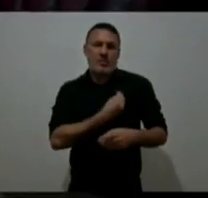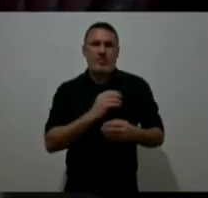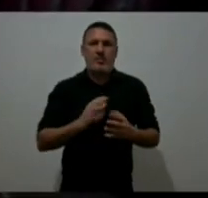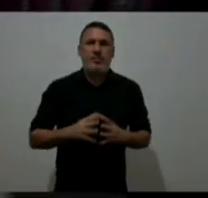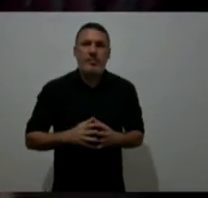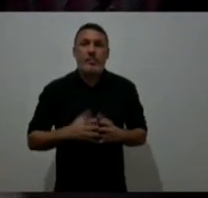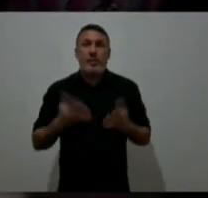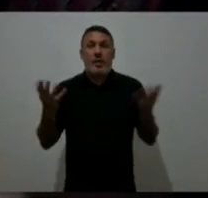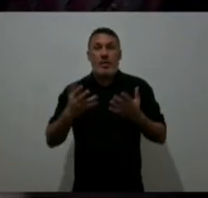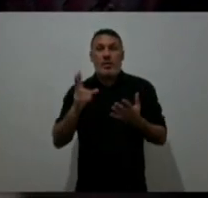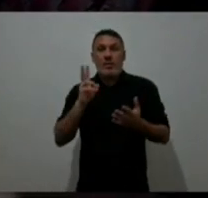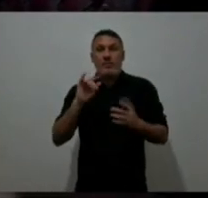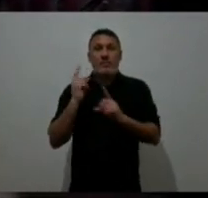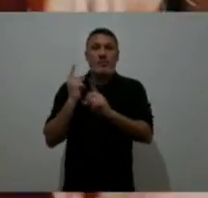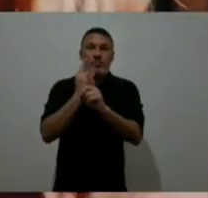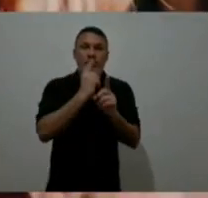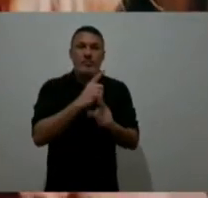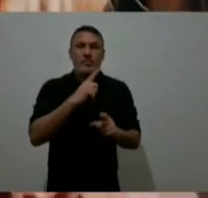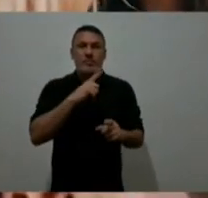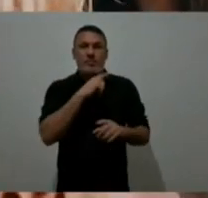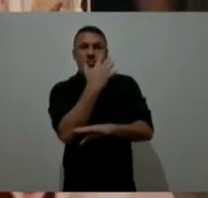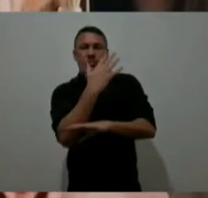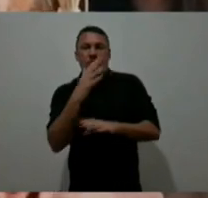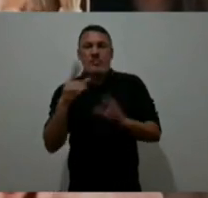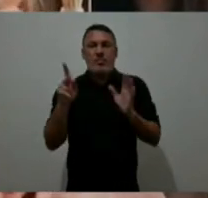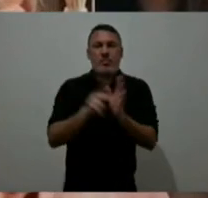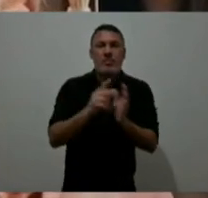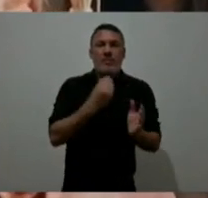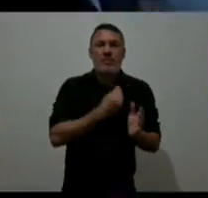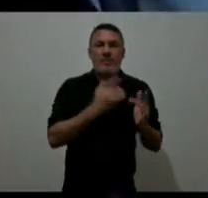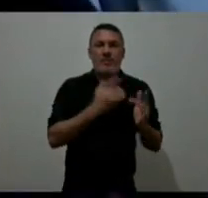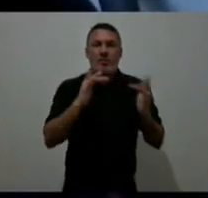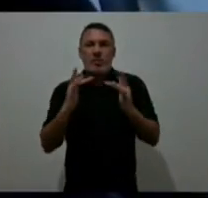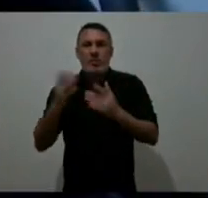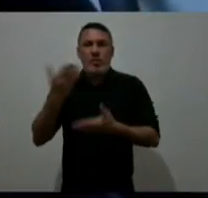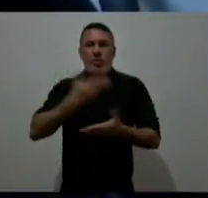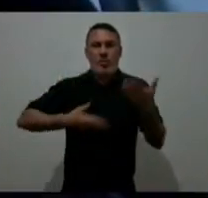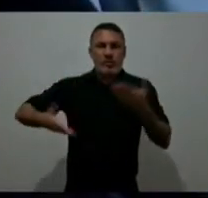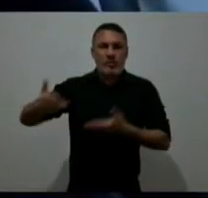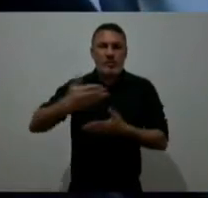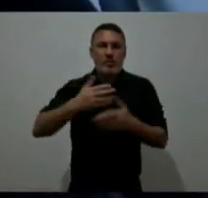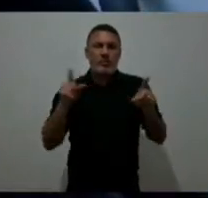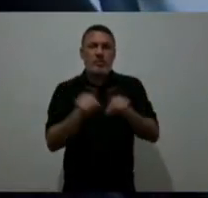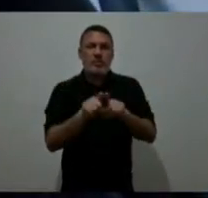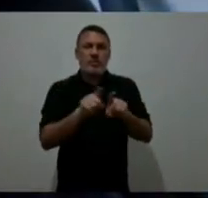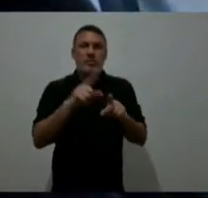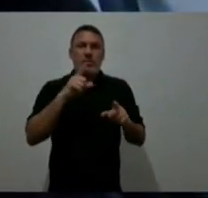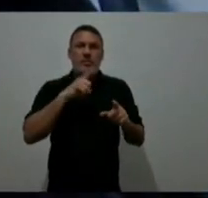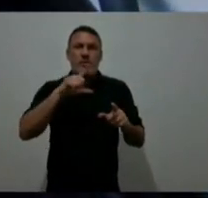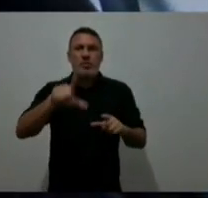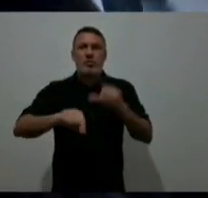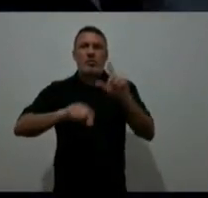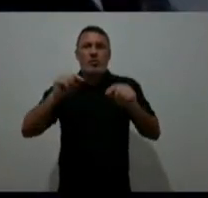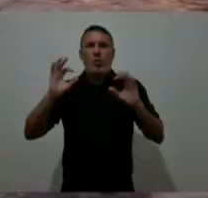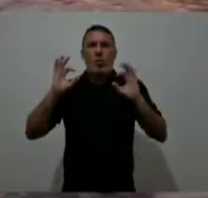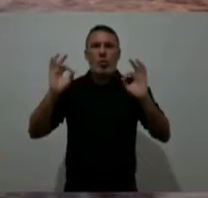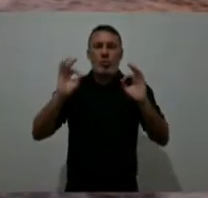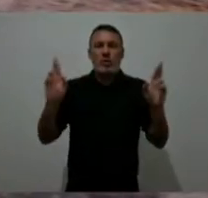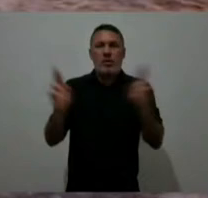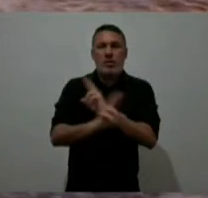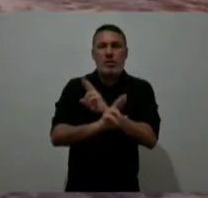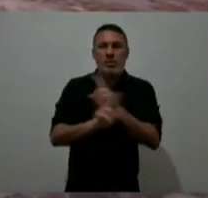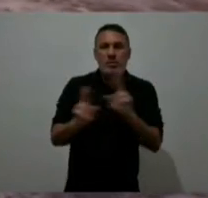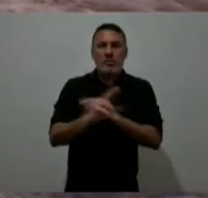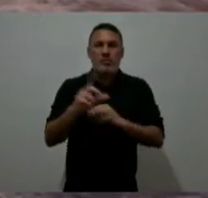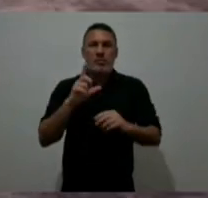de viver, conviver e compartilhar. Redefinir o luxo, as nossas relações entre o ter e o ser.